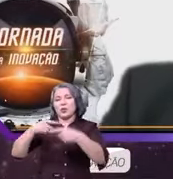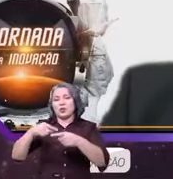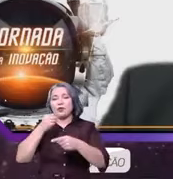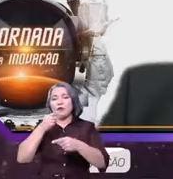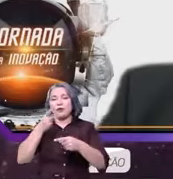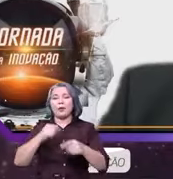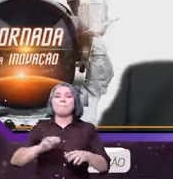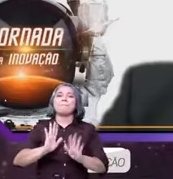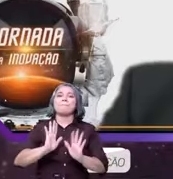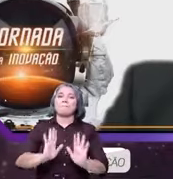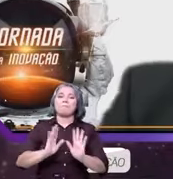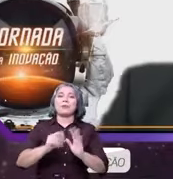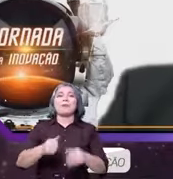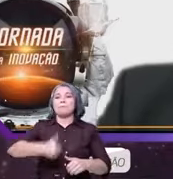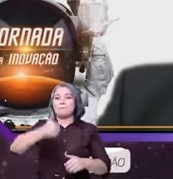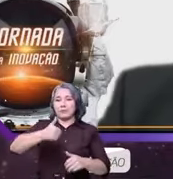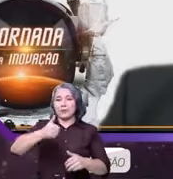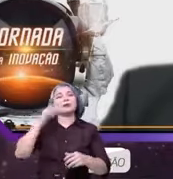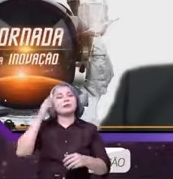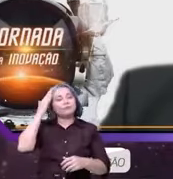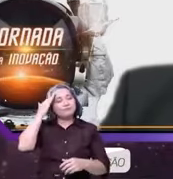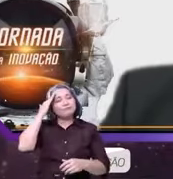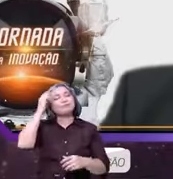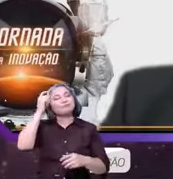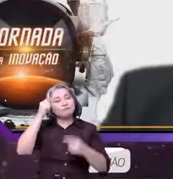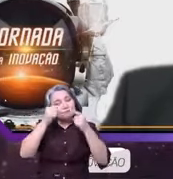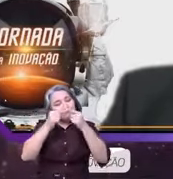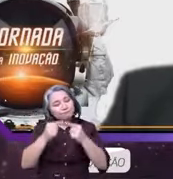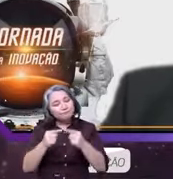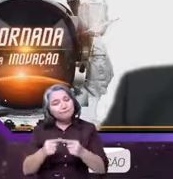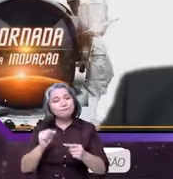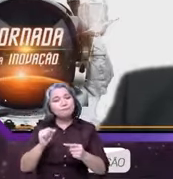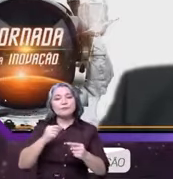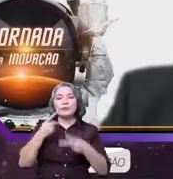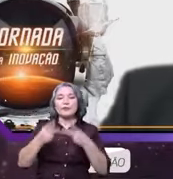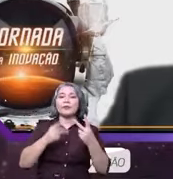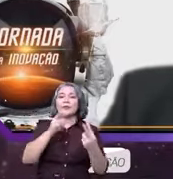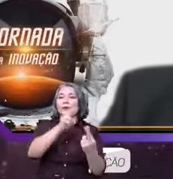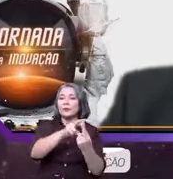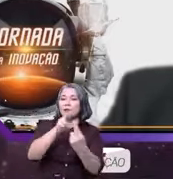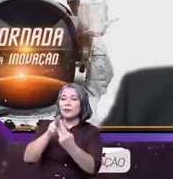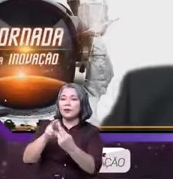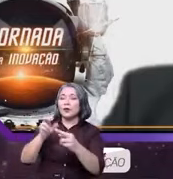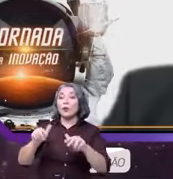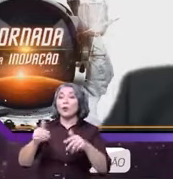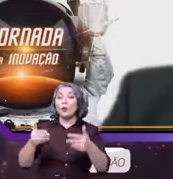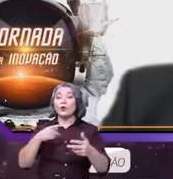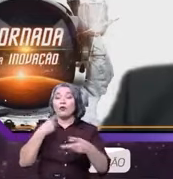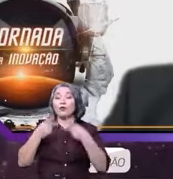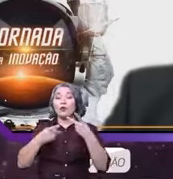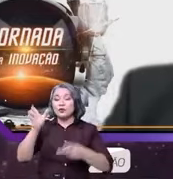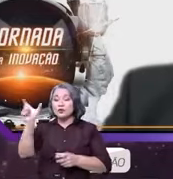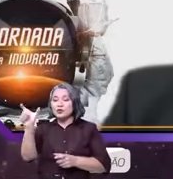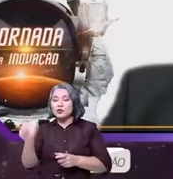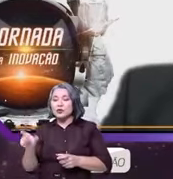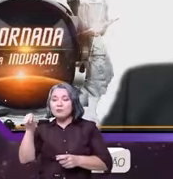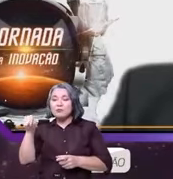Primeiramente, concordo que eu citei, usei a referência cliente, e quando eu uso a referência cliente, que eu vou